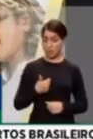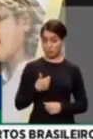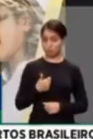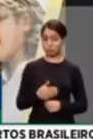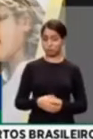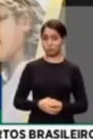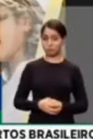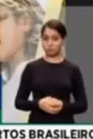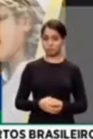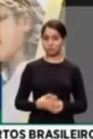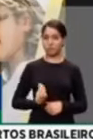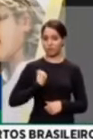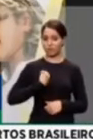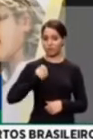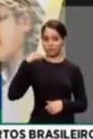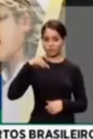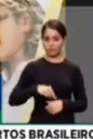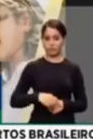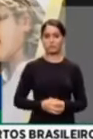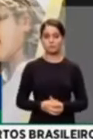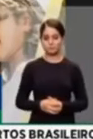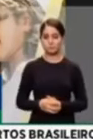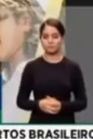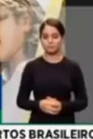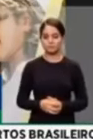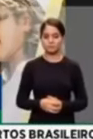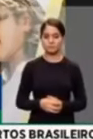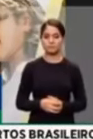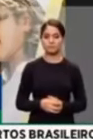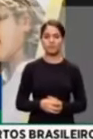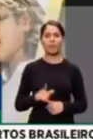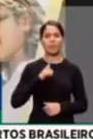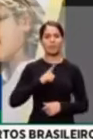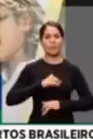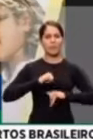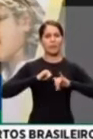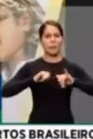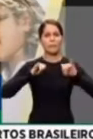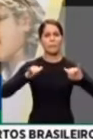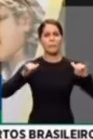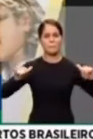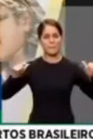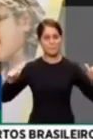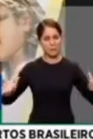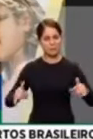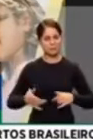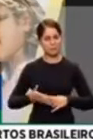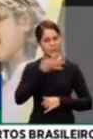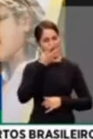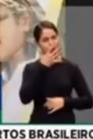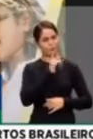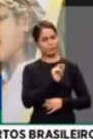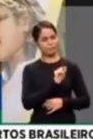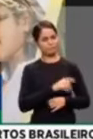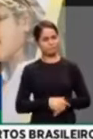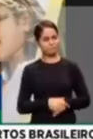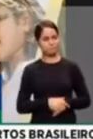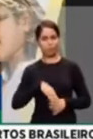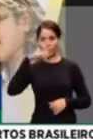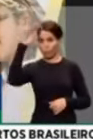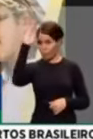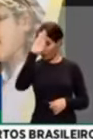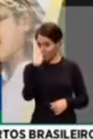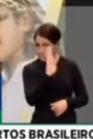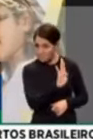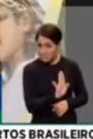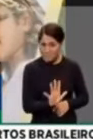antes de vir aqui para sessão, acompanhar o noticiário e vi que o Brasil caminha, é